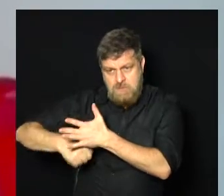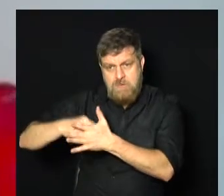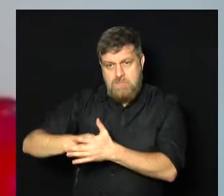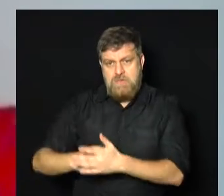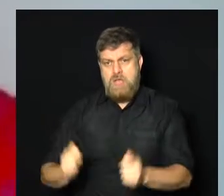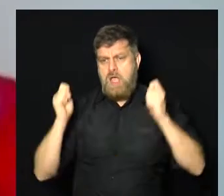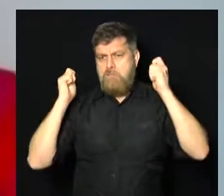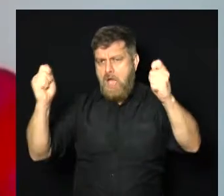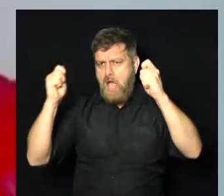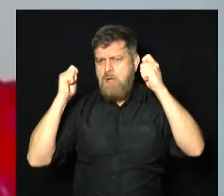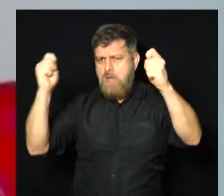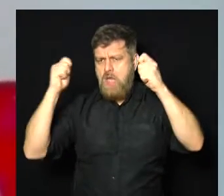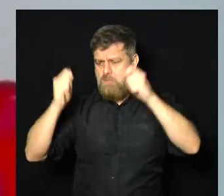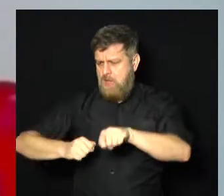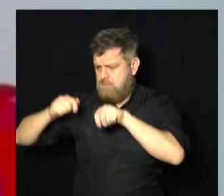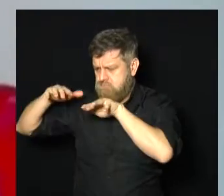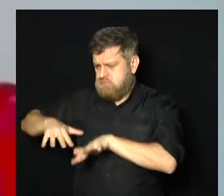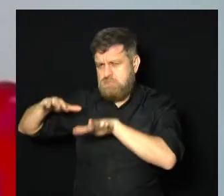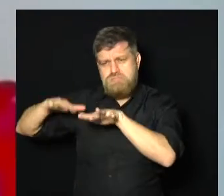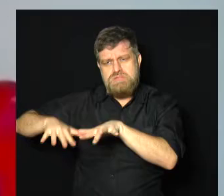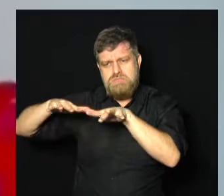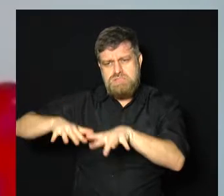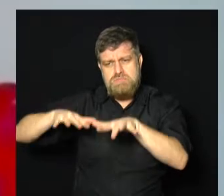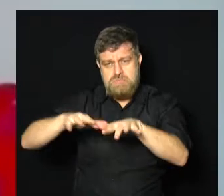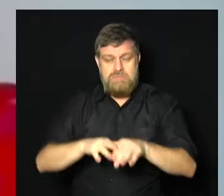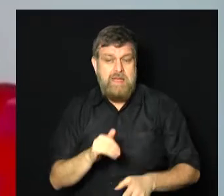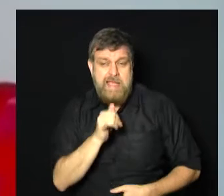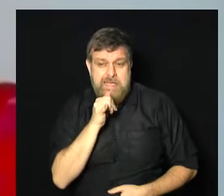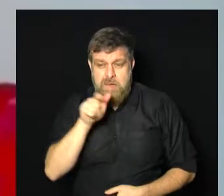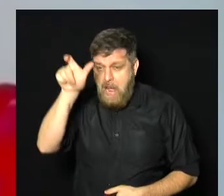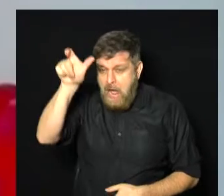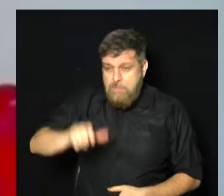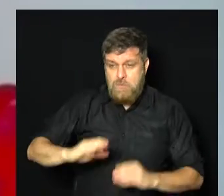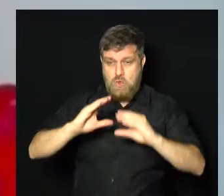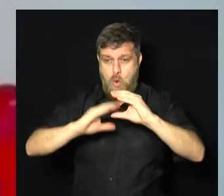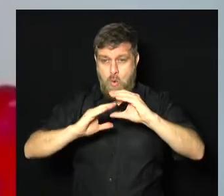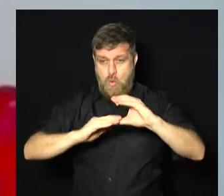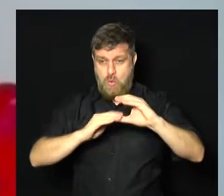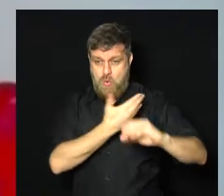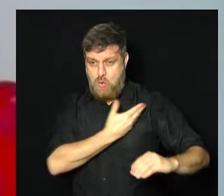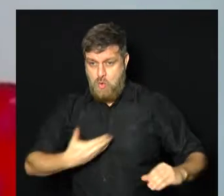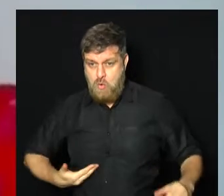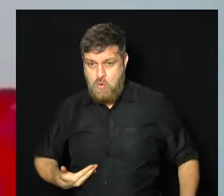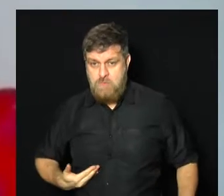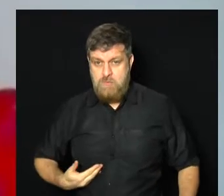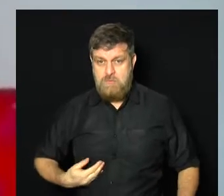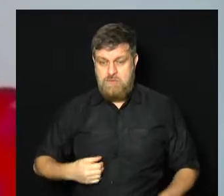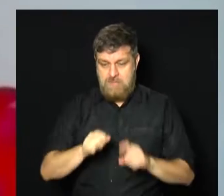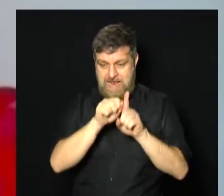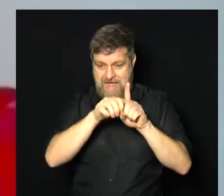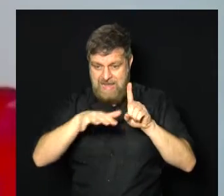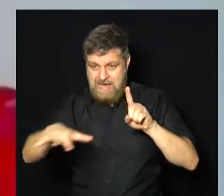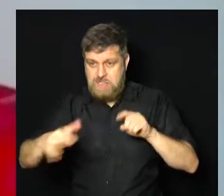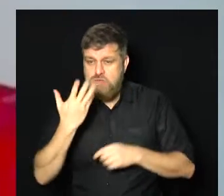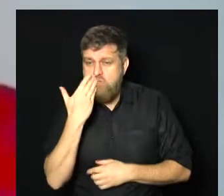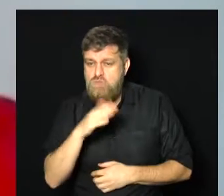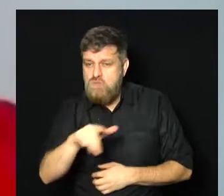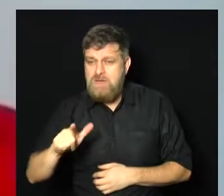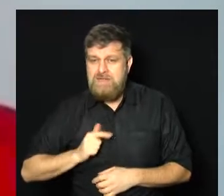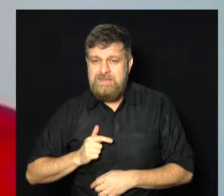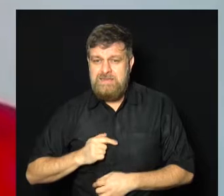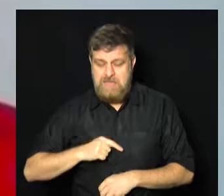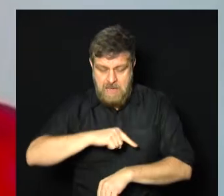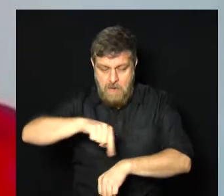categoria, principalmente. Então, quando uma pessoa presta o concurso para a gente de educação infantil e vê, né, que lá está uma carga de 32